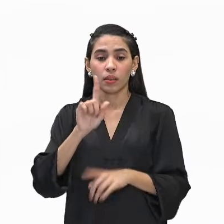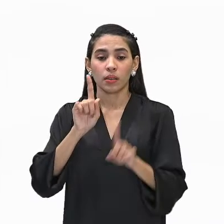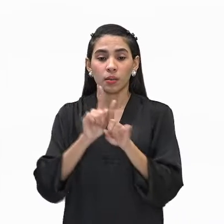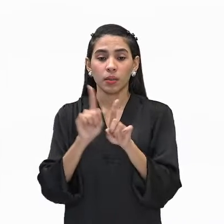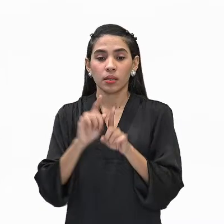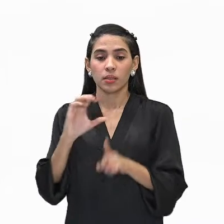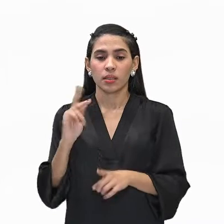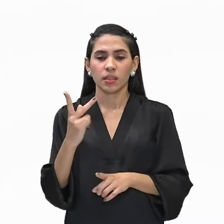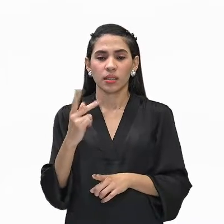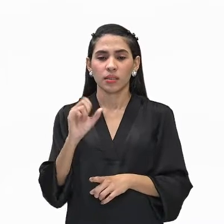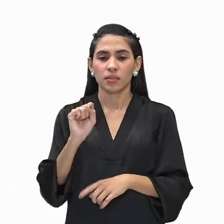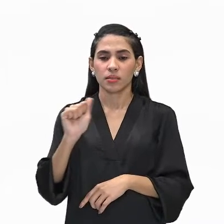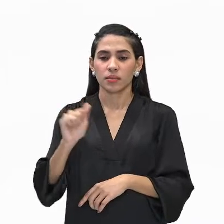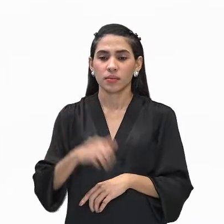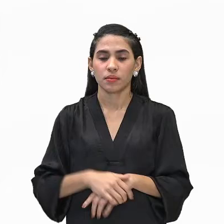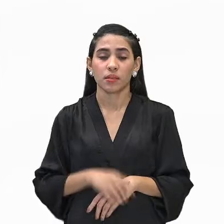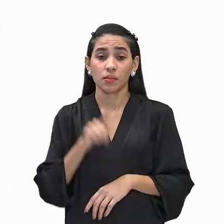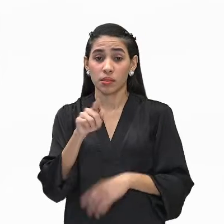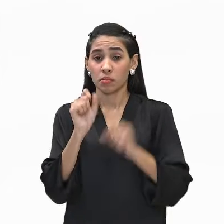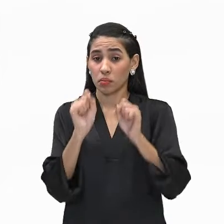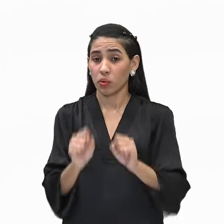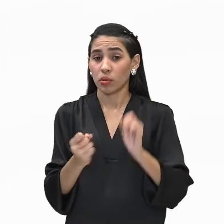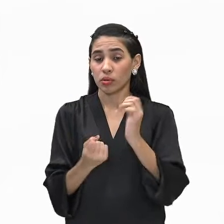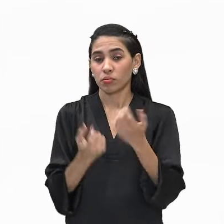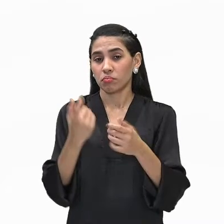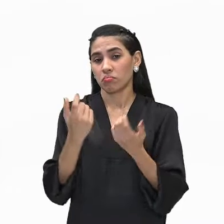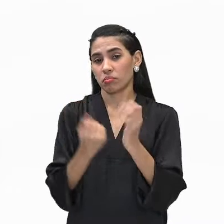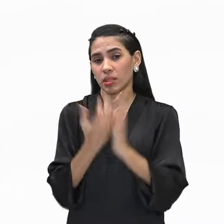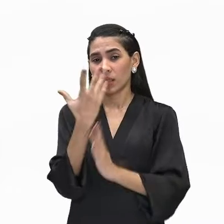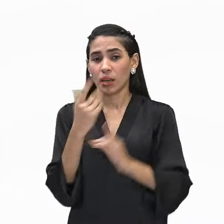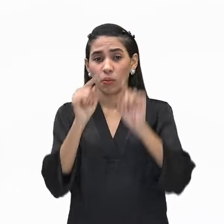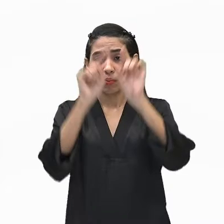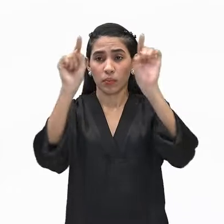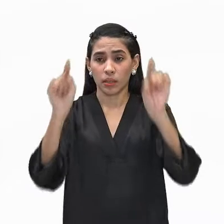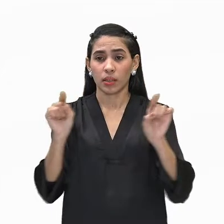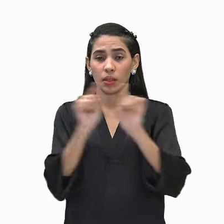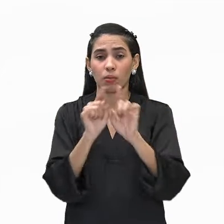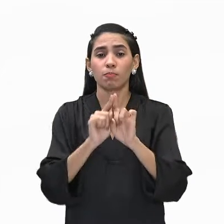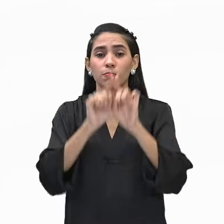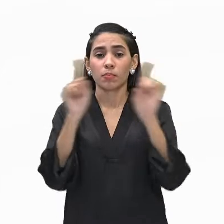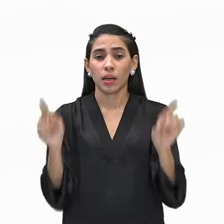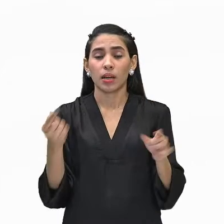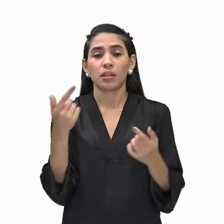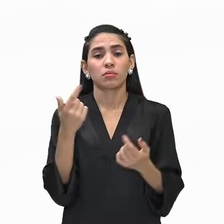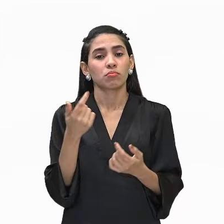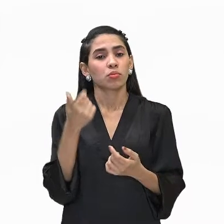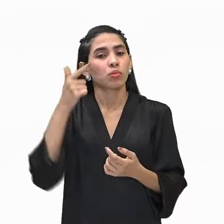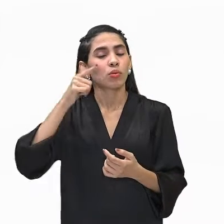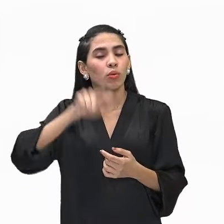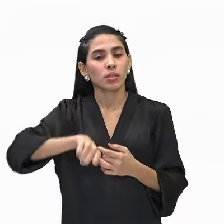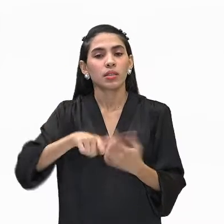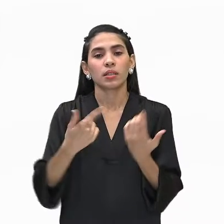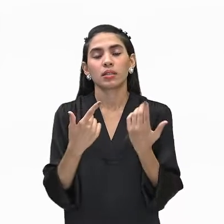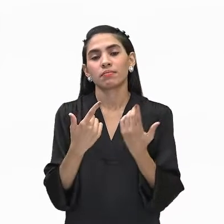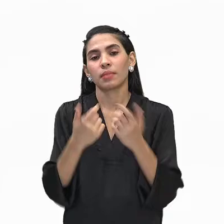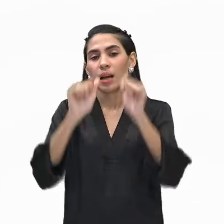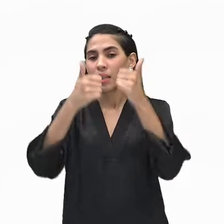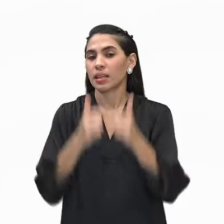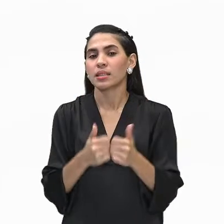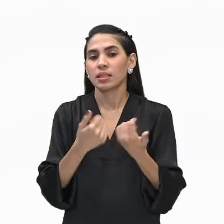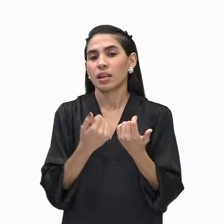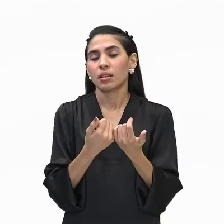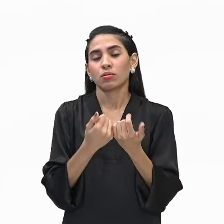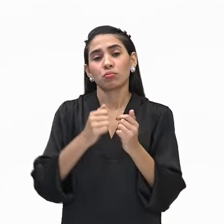você pode, ao invés de confeccionar um painel, mas produzir um telejornal e apresentar. Então vamos ver na sequência